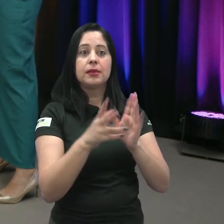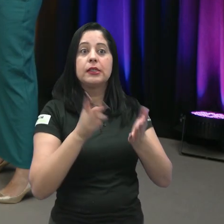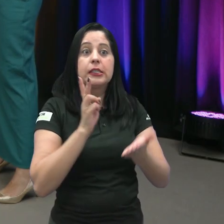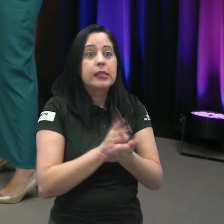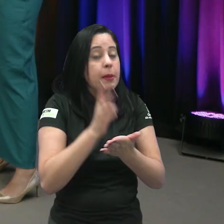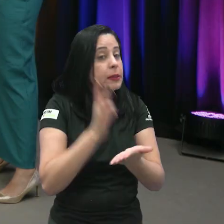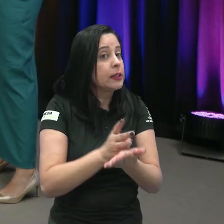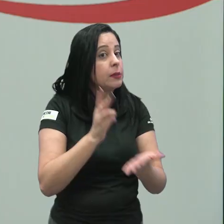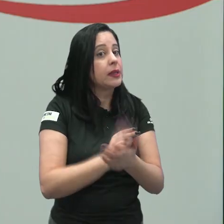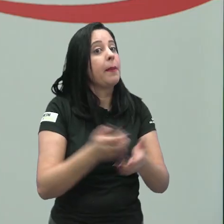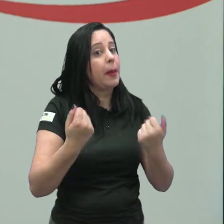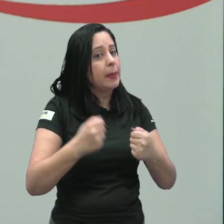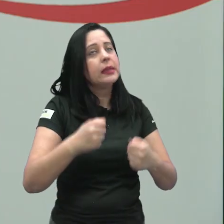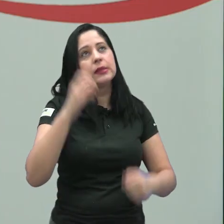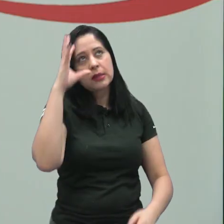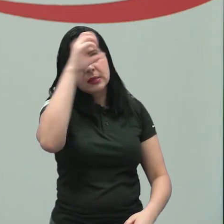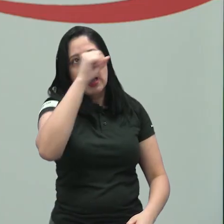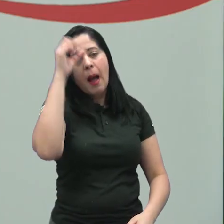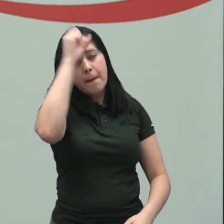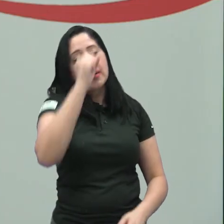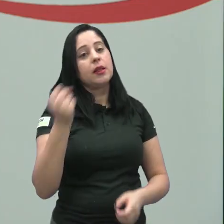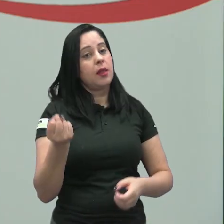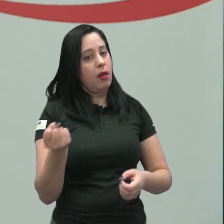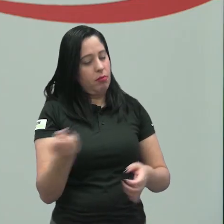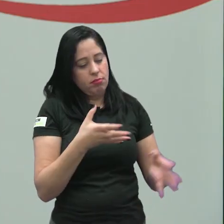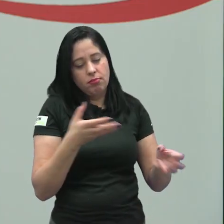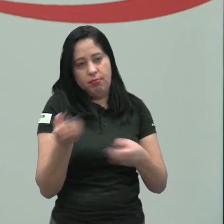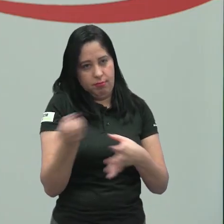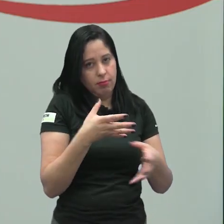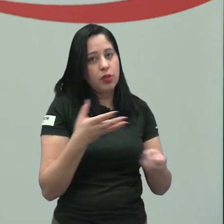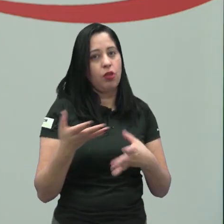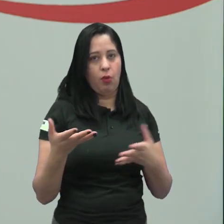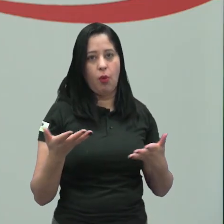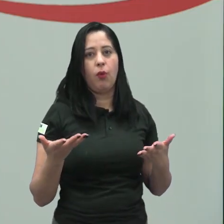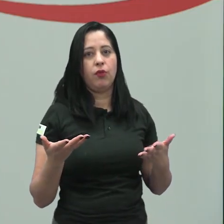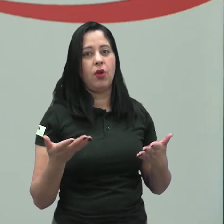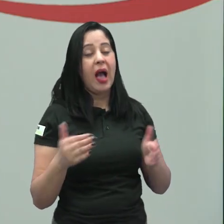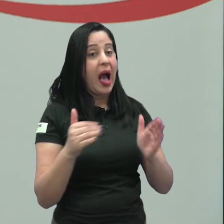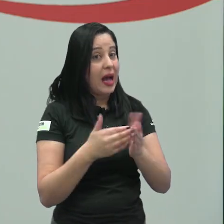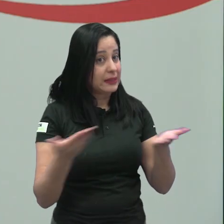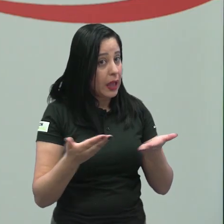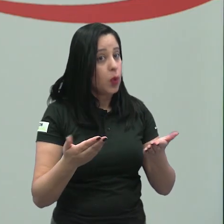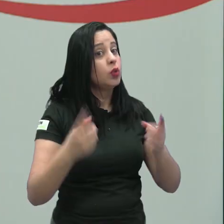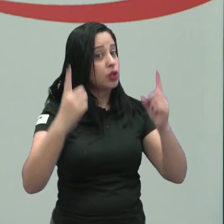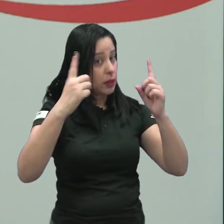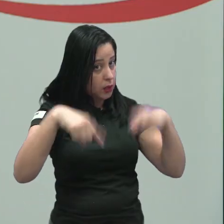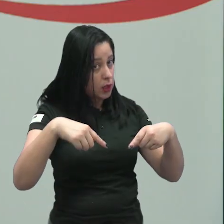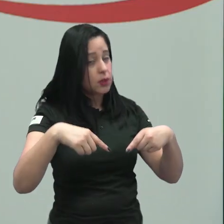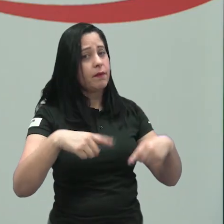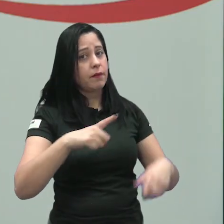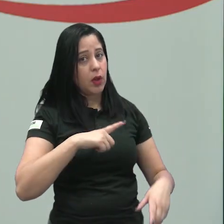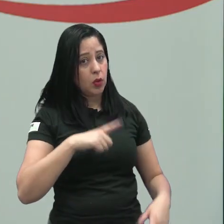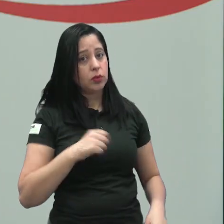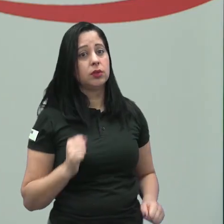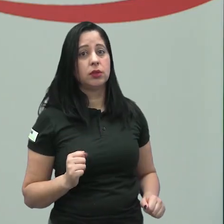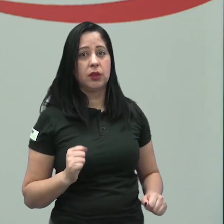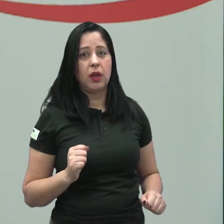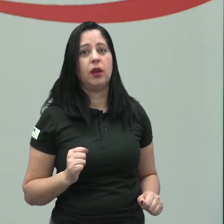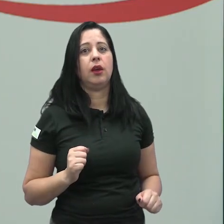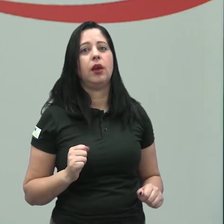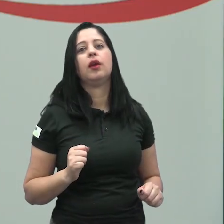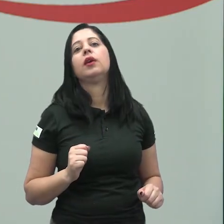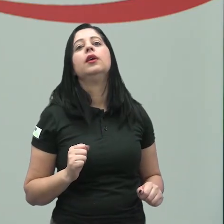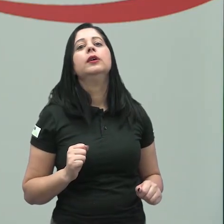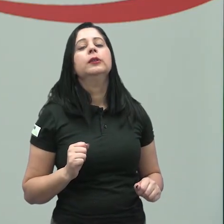está aprendendo, né? Sempre buscar melhorar o trabalho, e para mim até hoje é um desafio, né? Tem vários